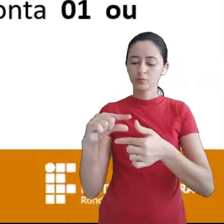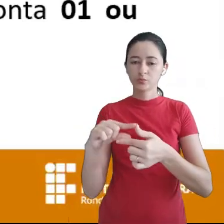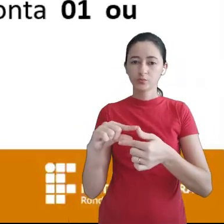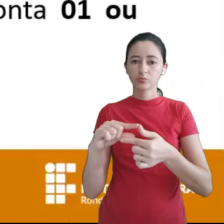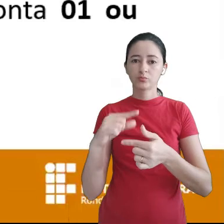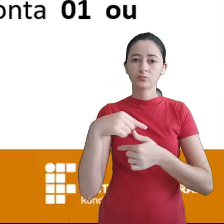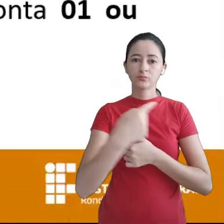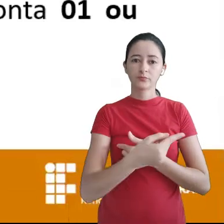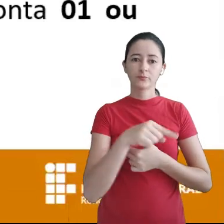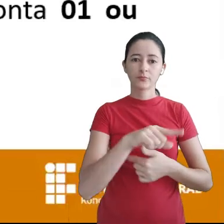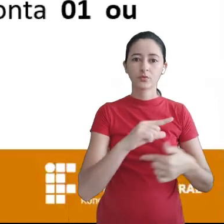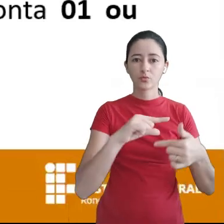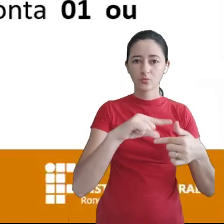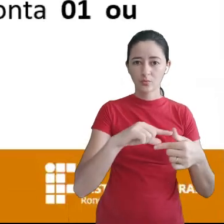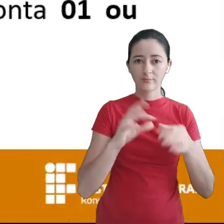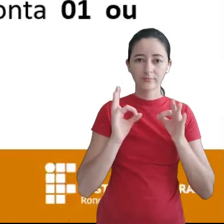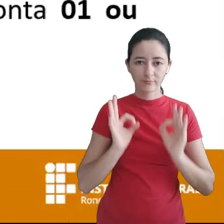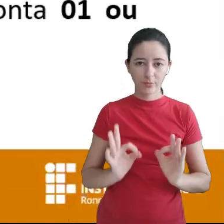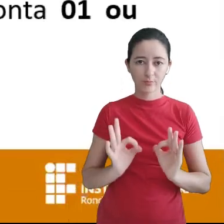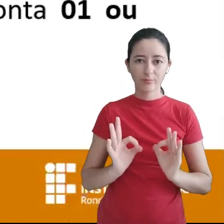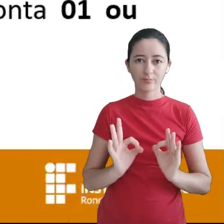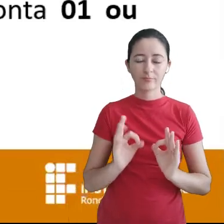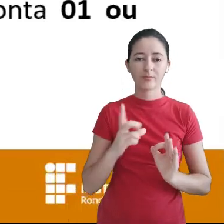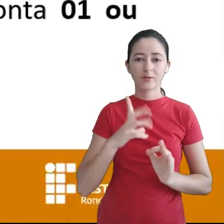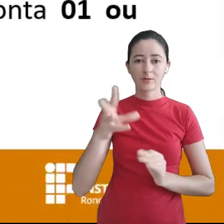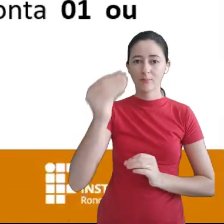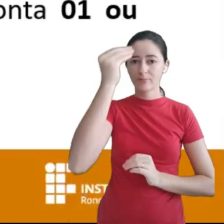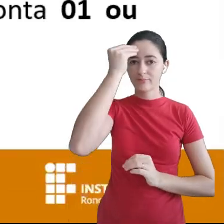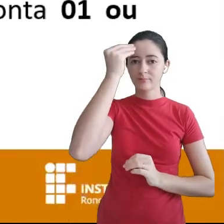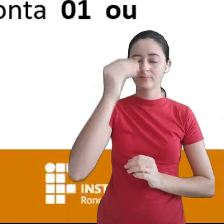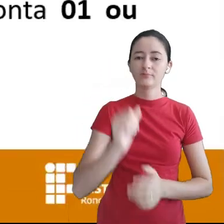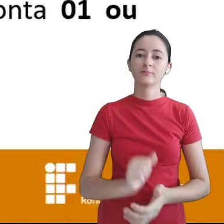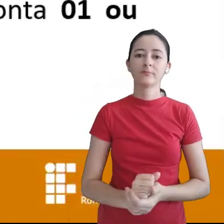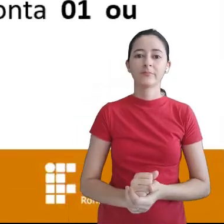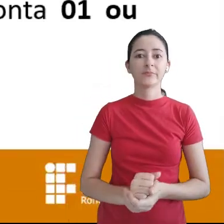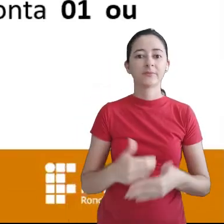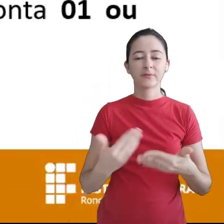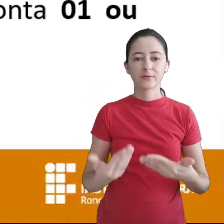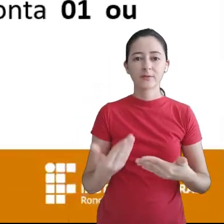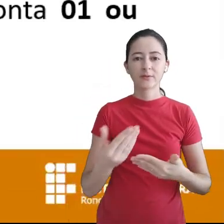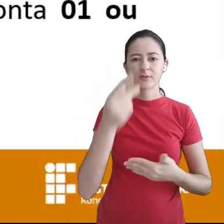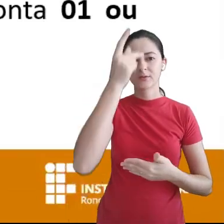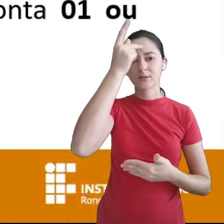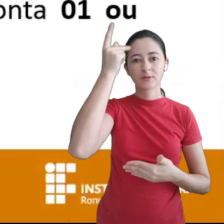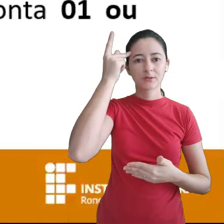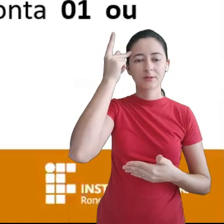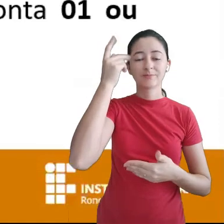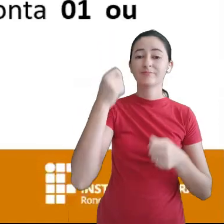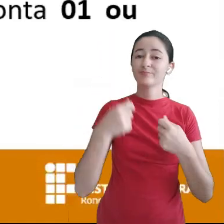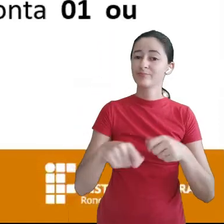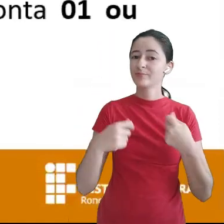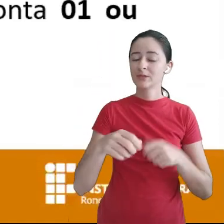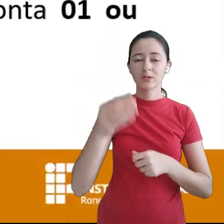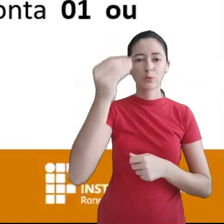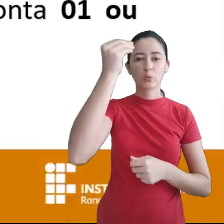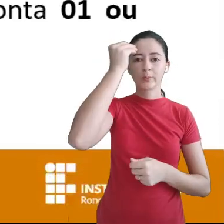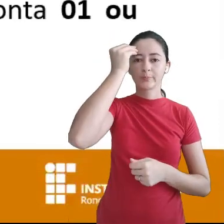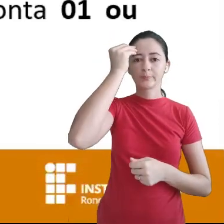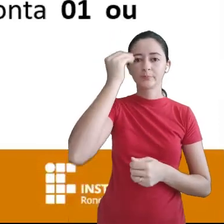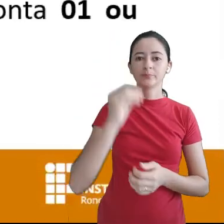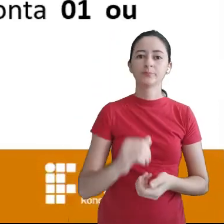Começo em uma tabela para colocar o sinal na outra. Top? Gravaram? Pessoal,